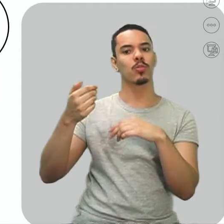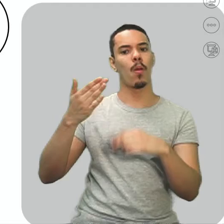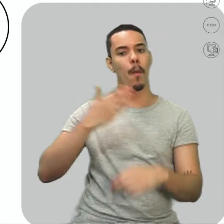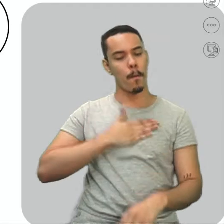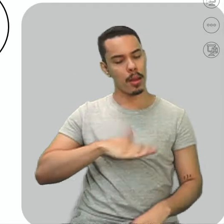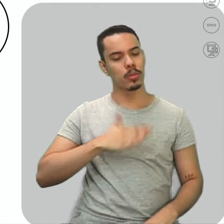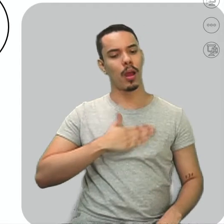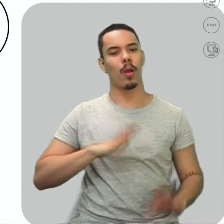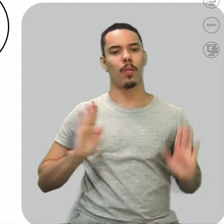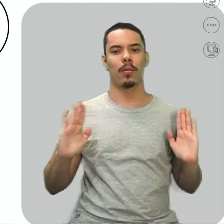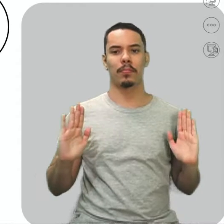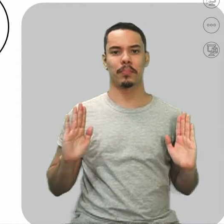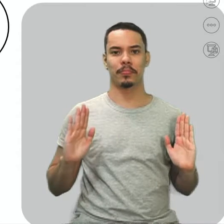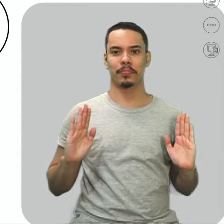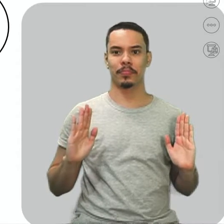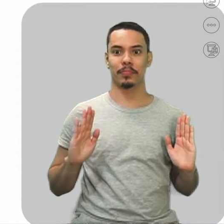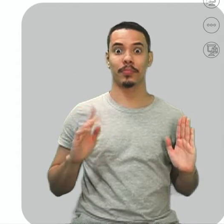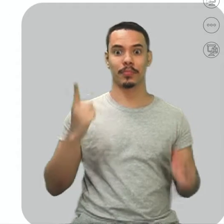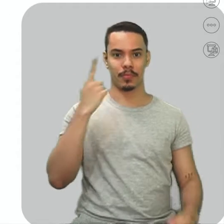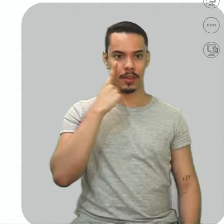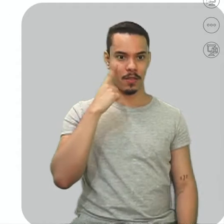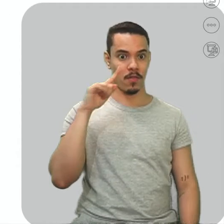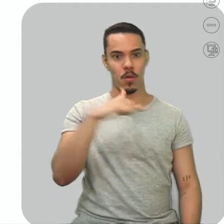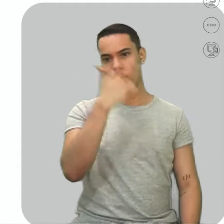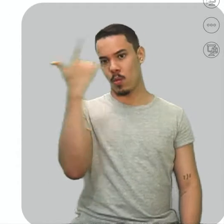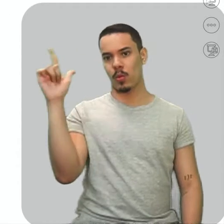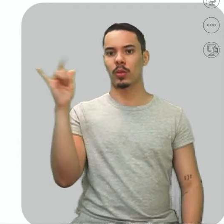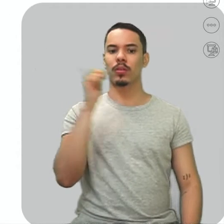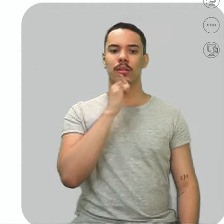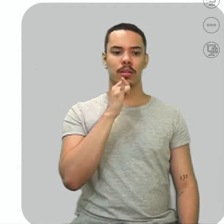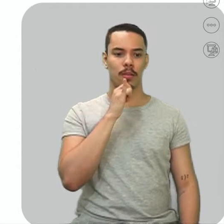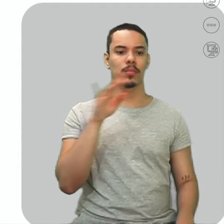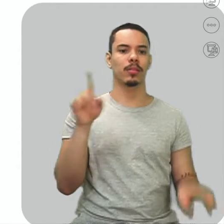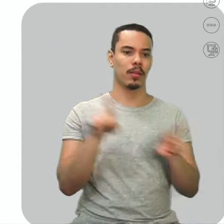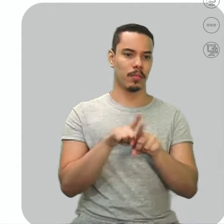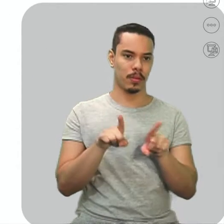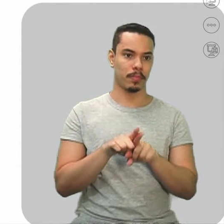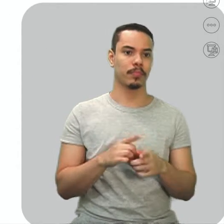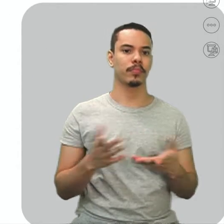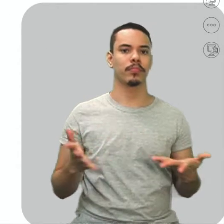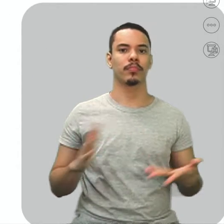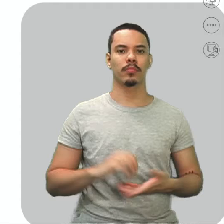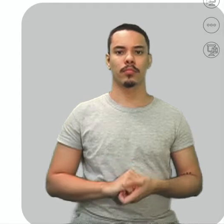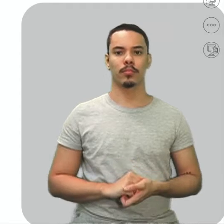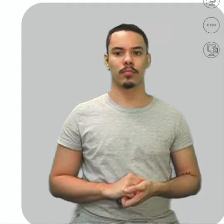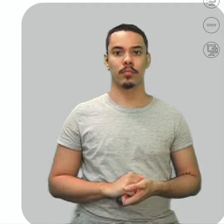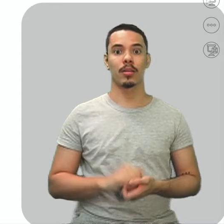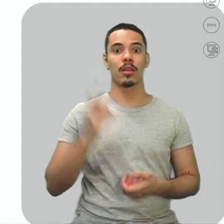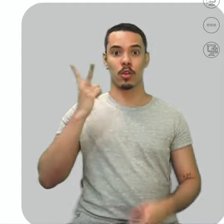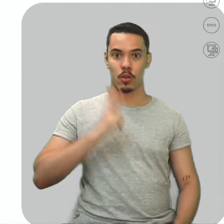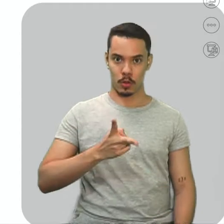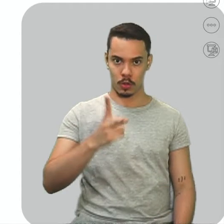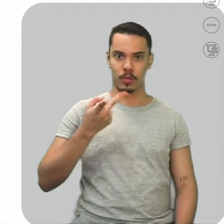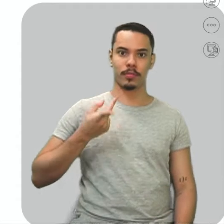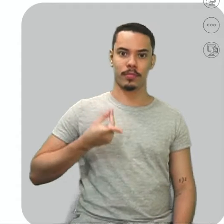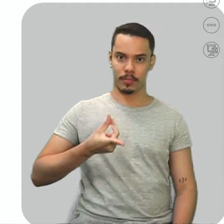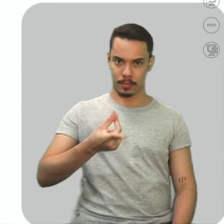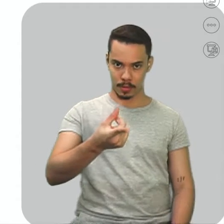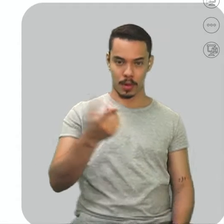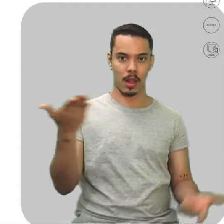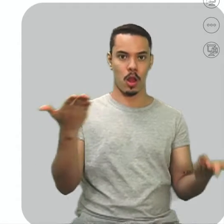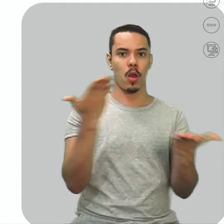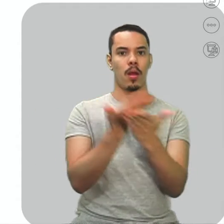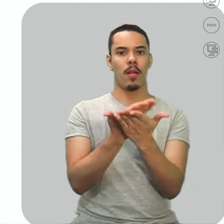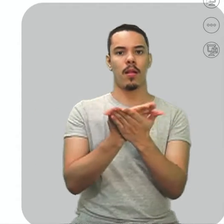peço calma não é vamos ver o outro exemplo que eu tenho aqui né dando continuidade né